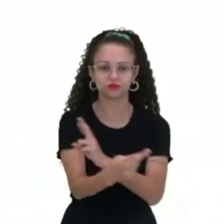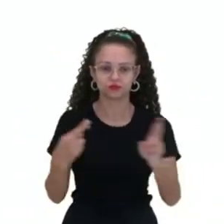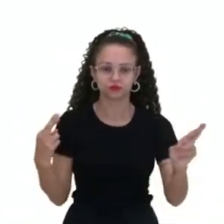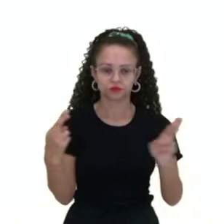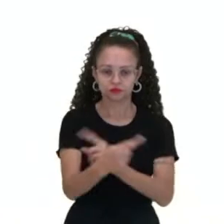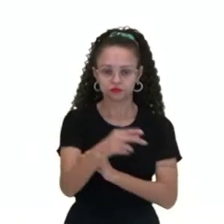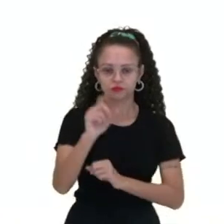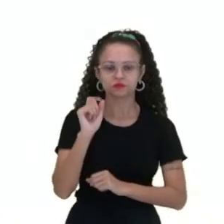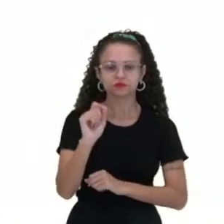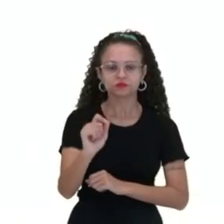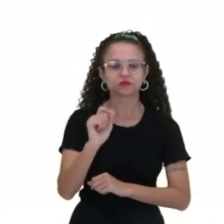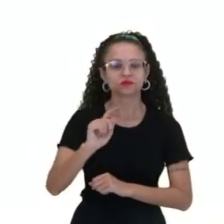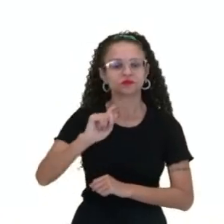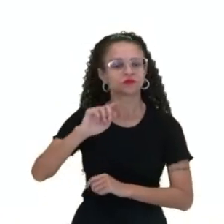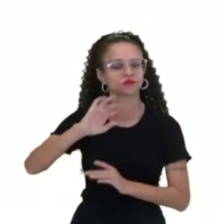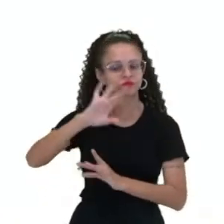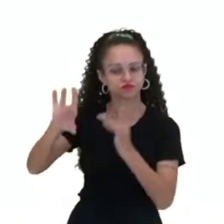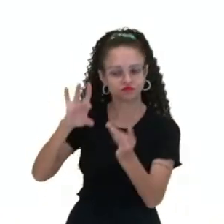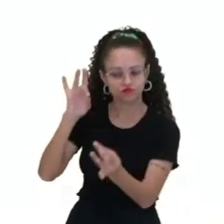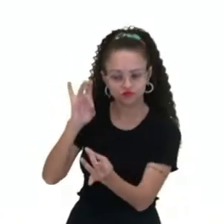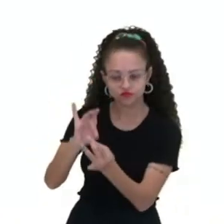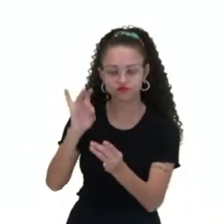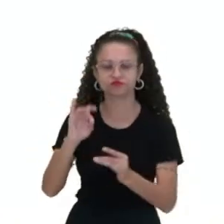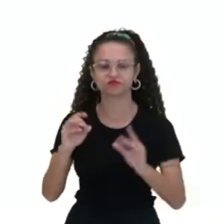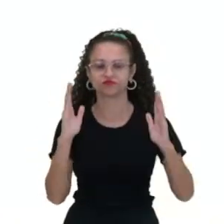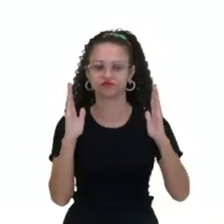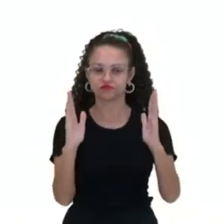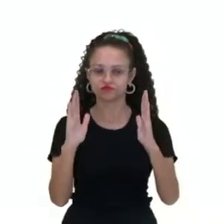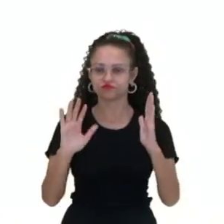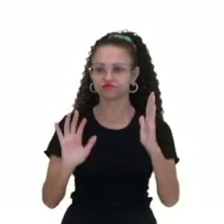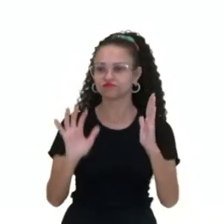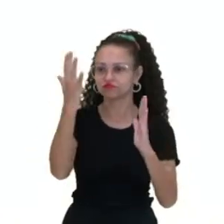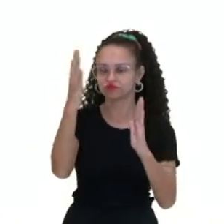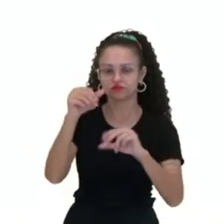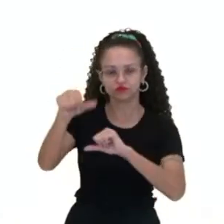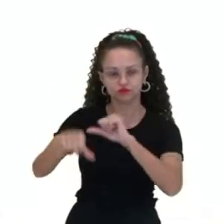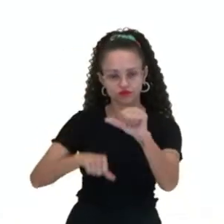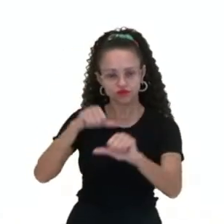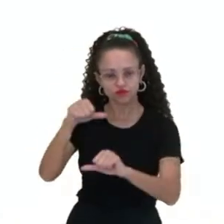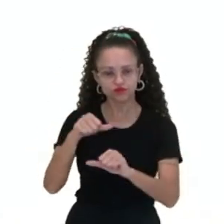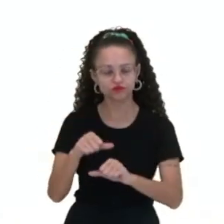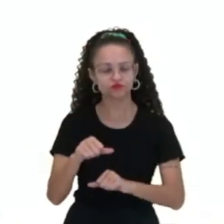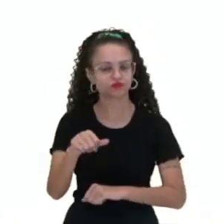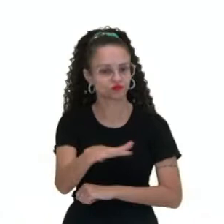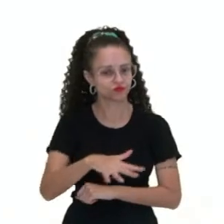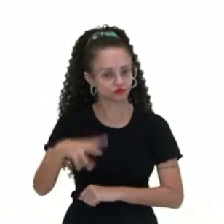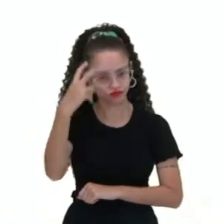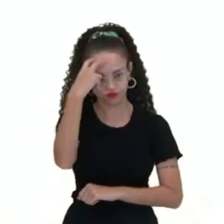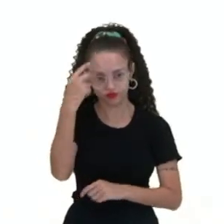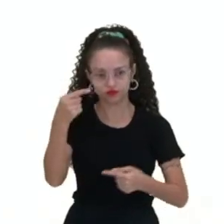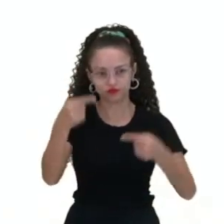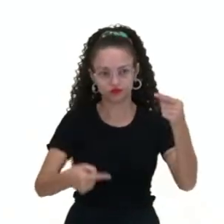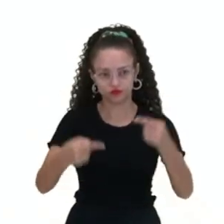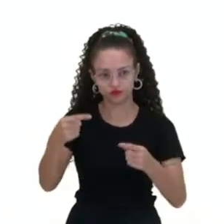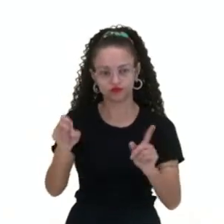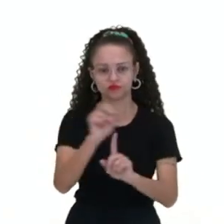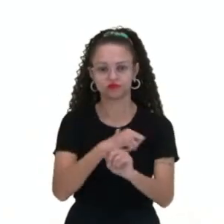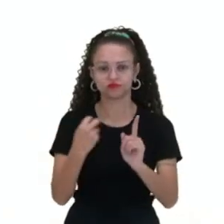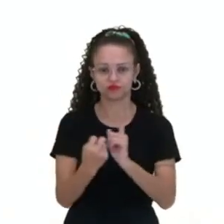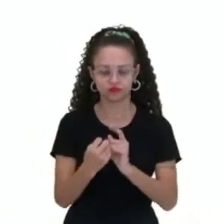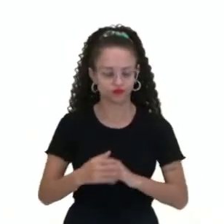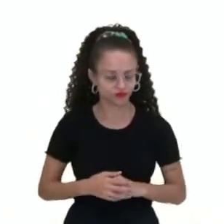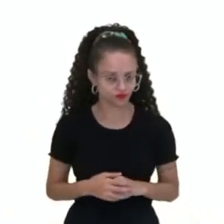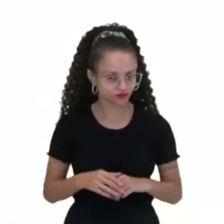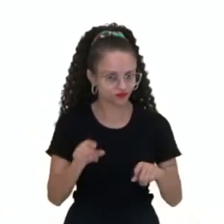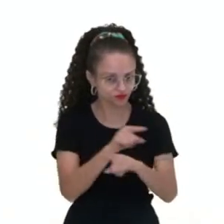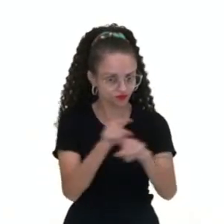aos aspectos de cada época, como as mudanças significativas da humanidade no âmbito cultural, político e social. Galerinha